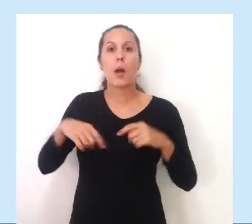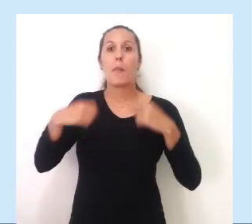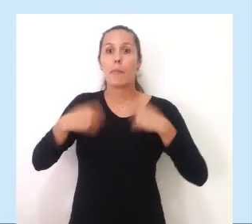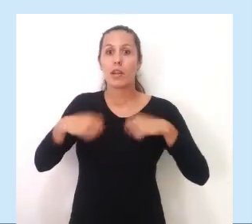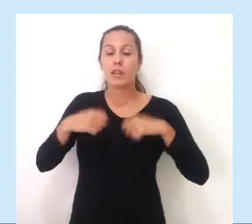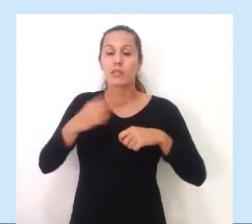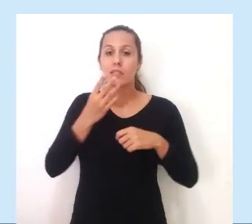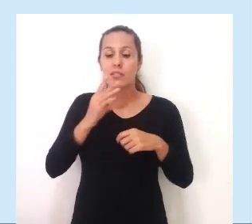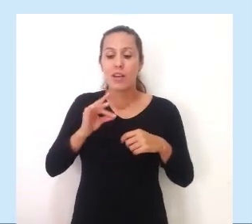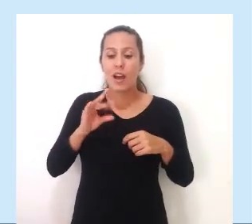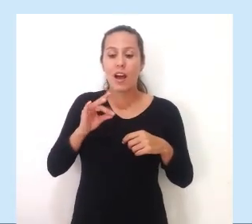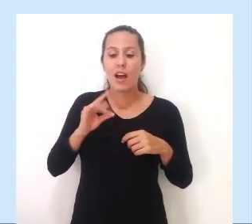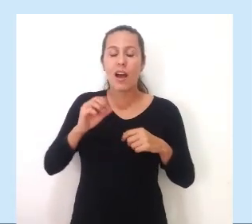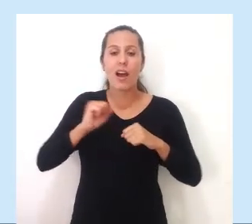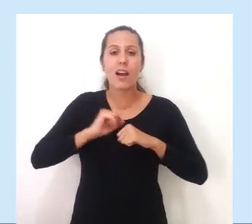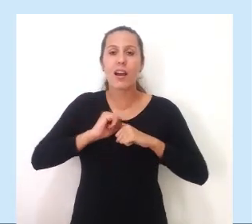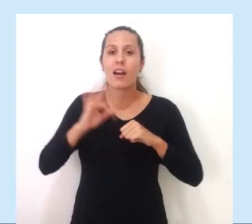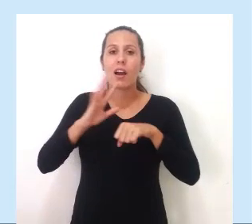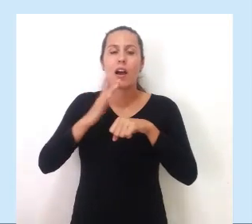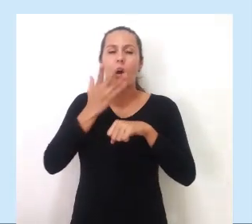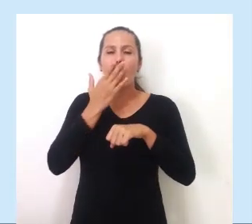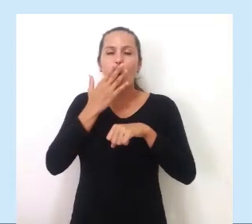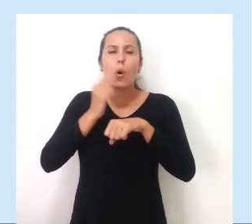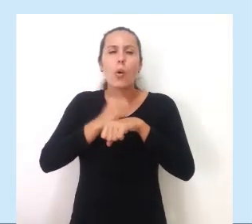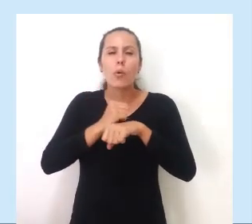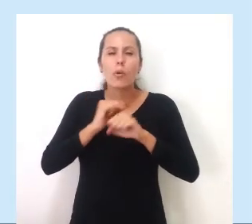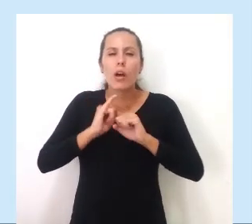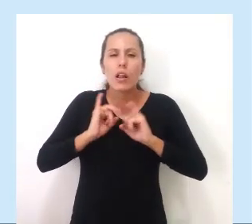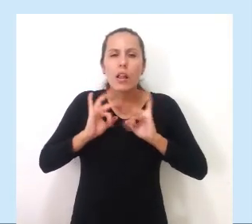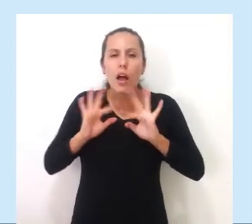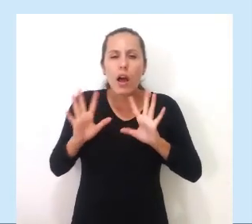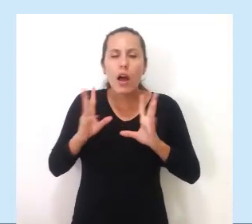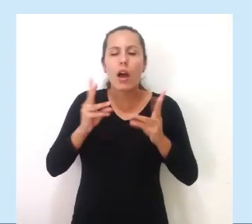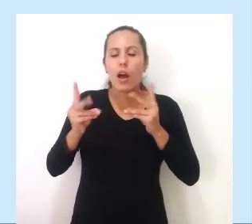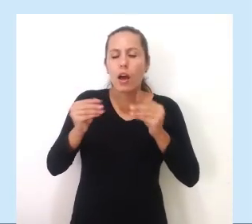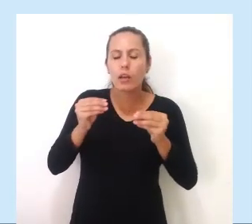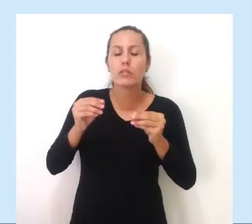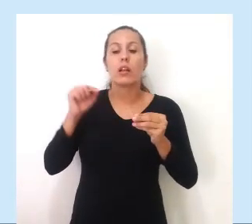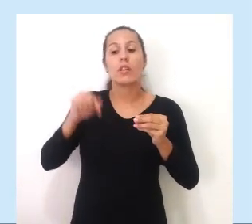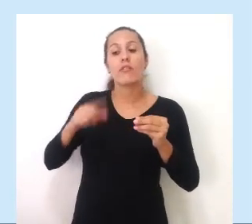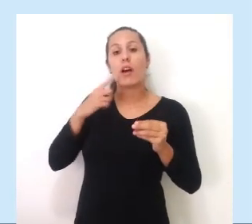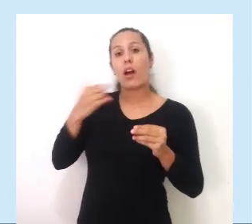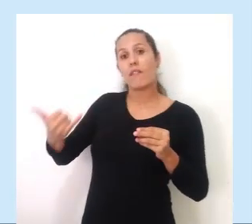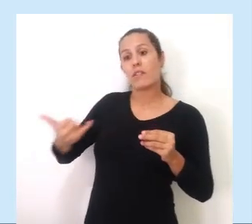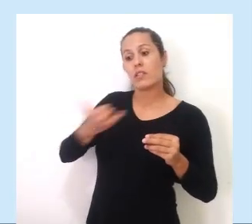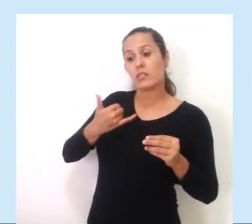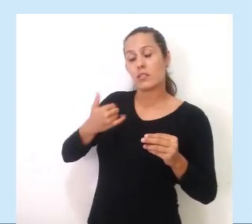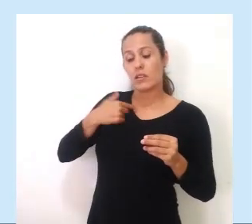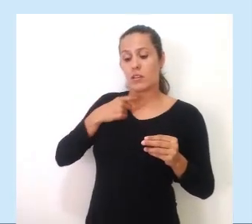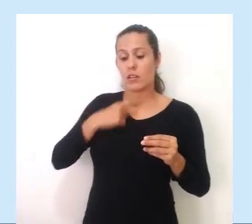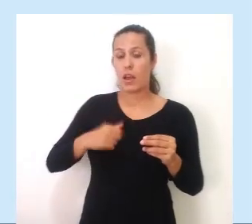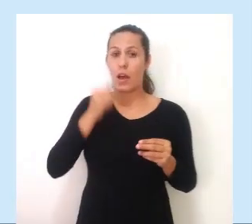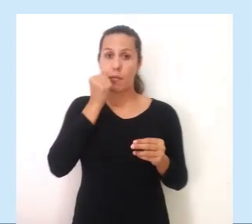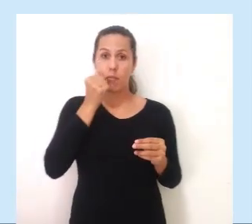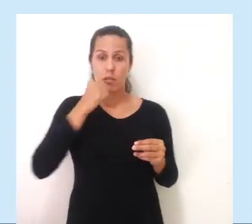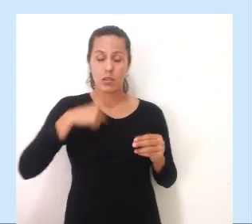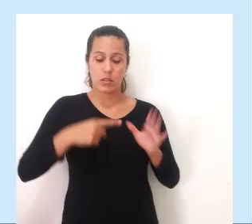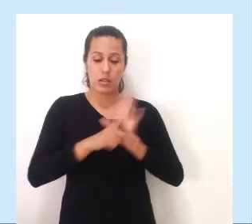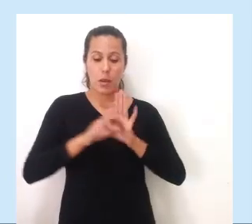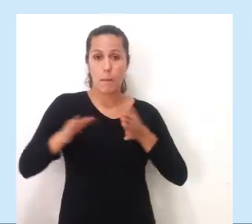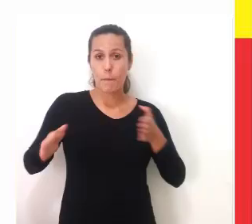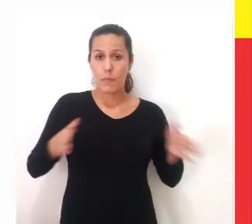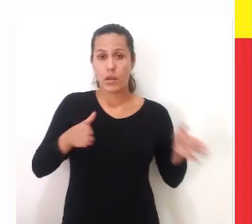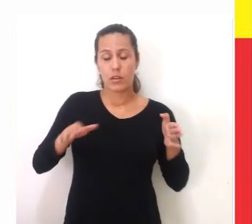tem que ser clara de ovo, tá certo? Ela vai informar que a menina está